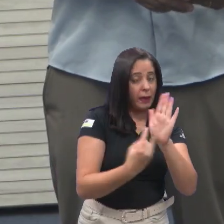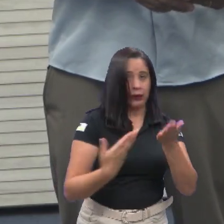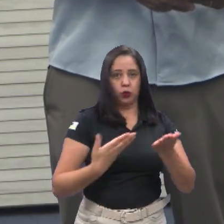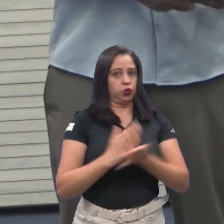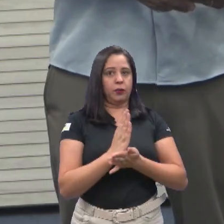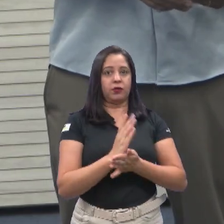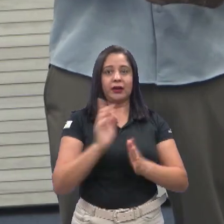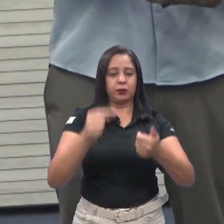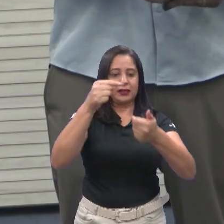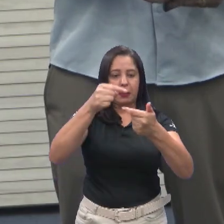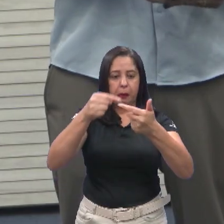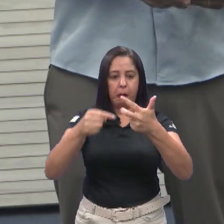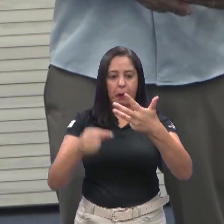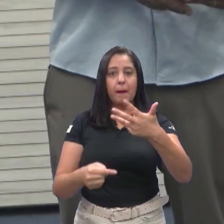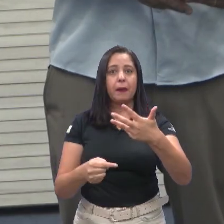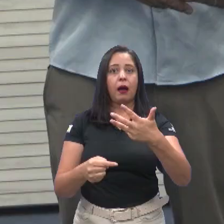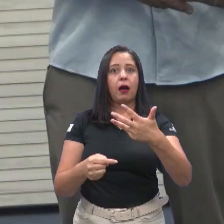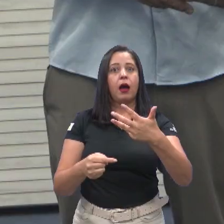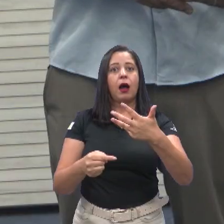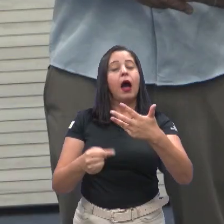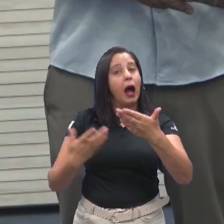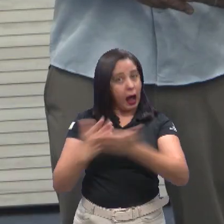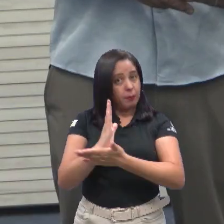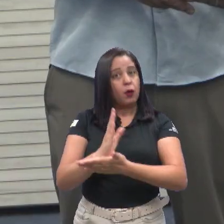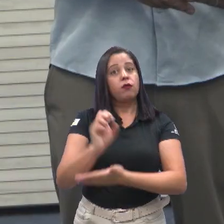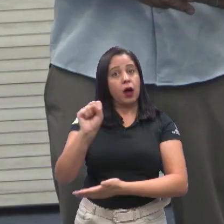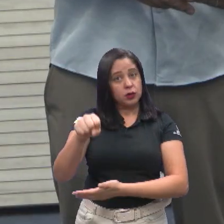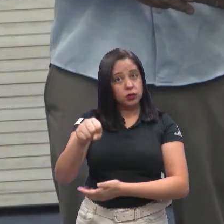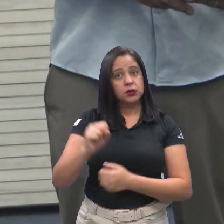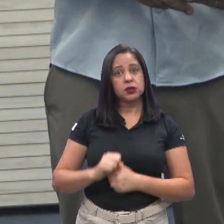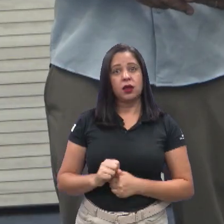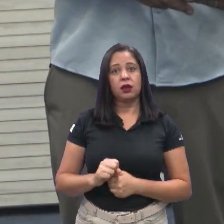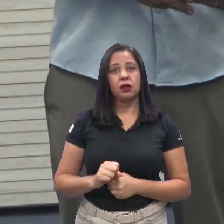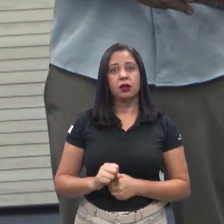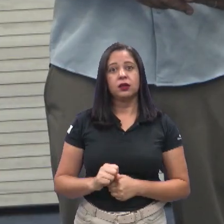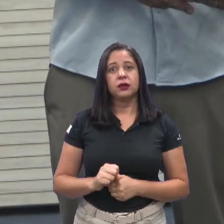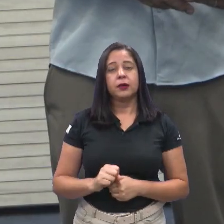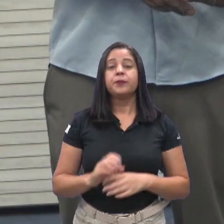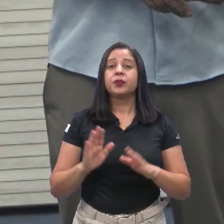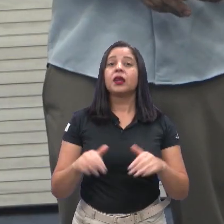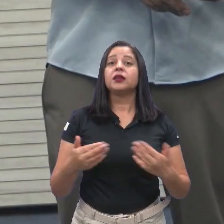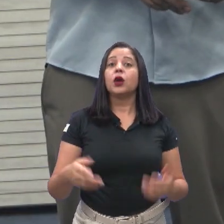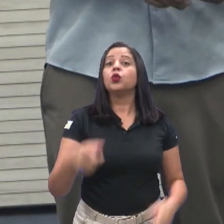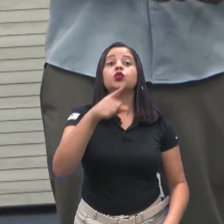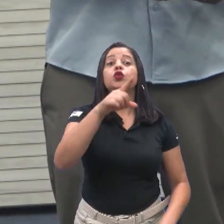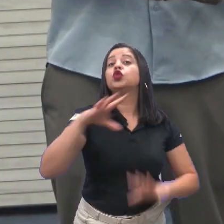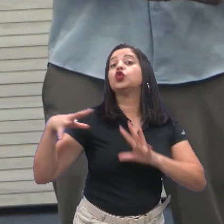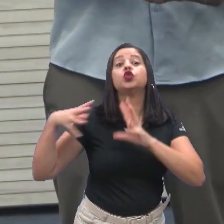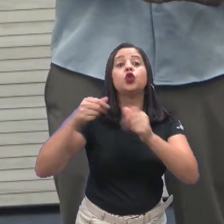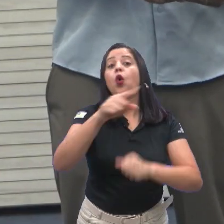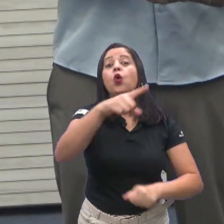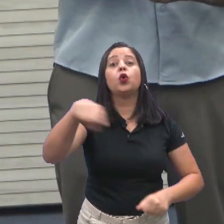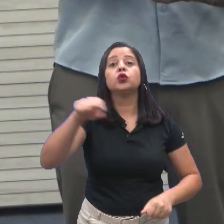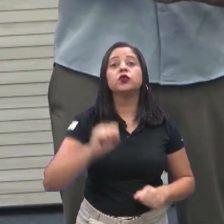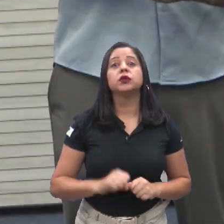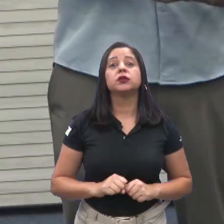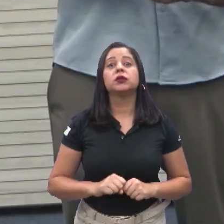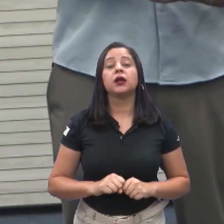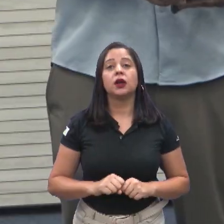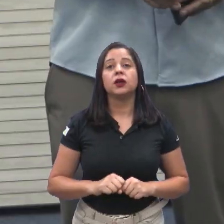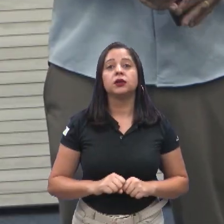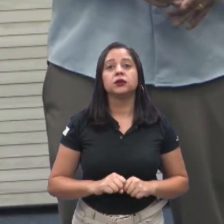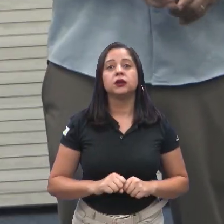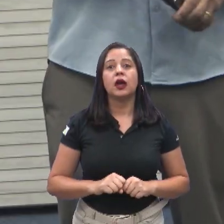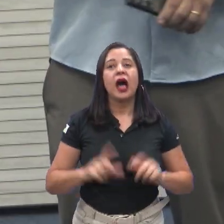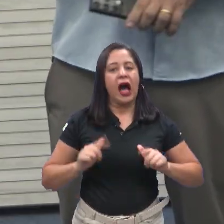foram aprovados. Portanto, é desonestidade. E não é só intelectual não, vereador, é de todas as instâncias. É reprovável esse tipo